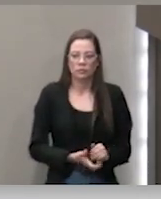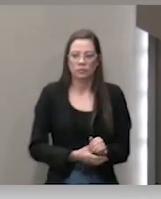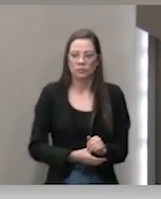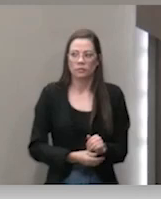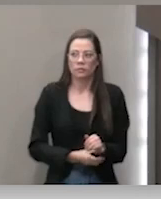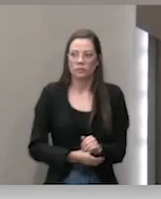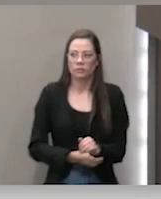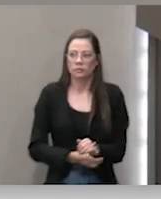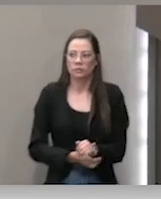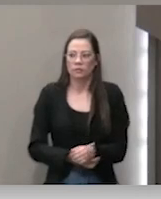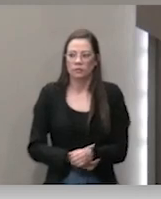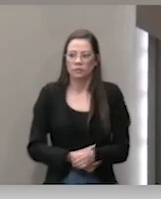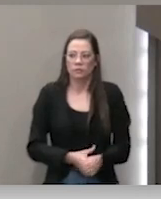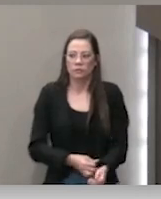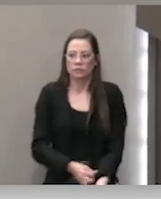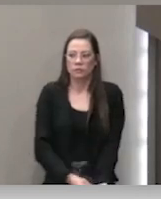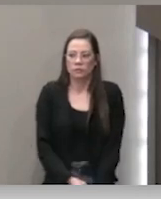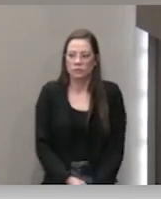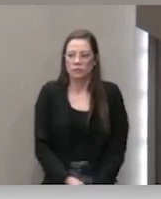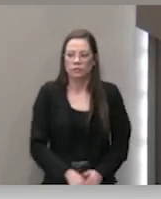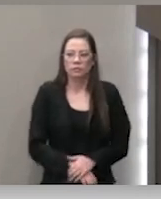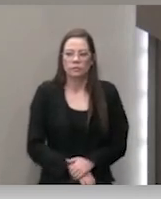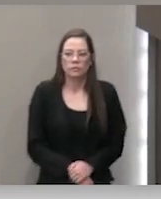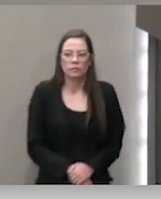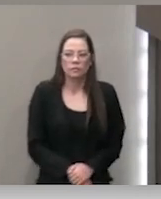Ah, meu Deus.